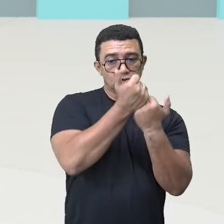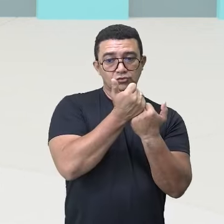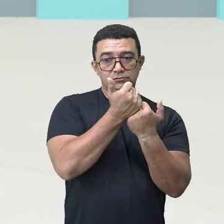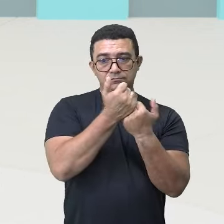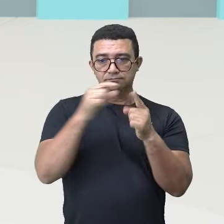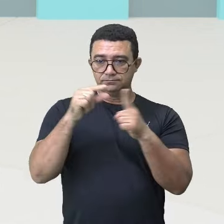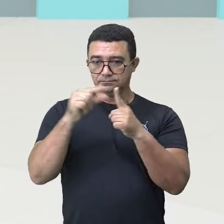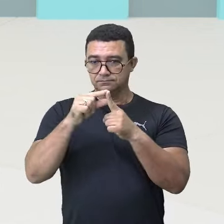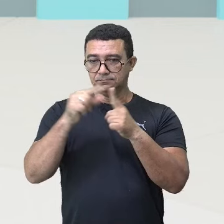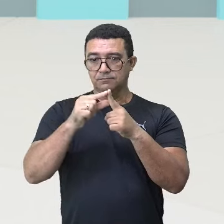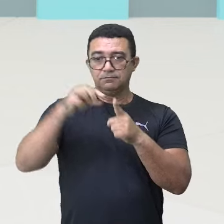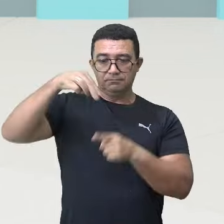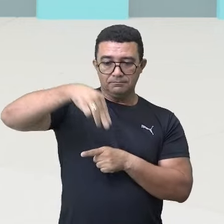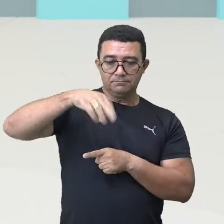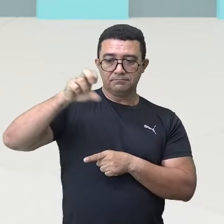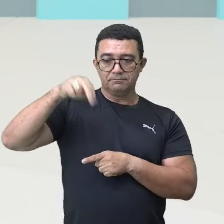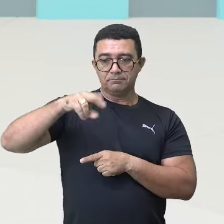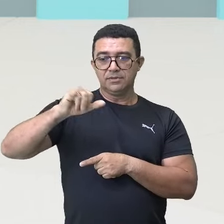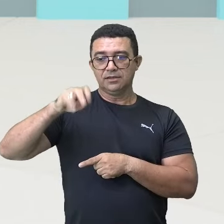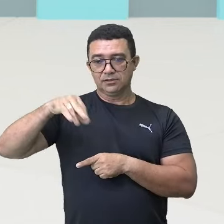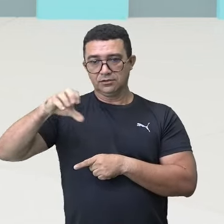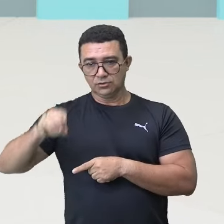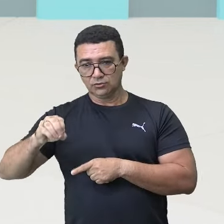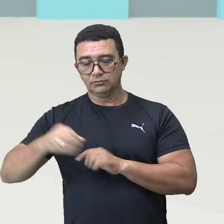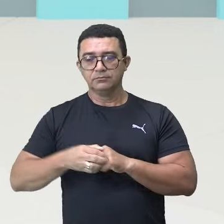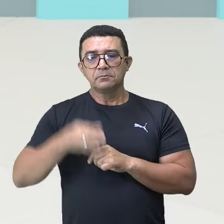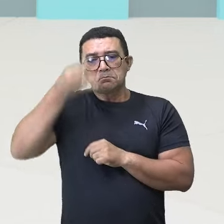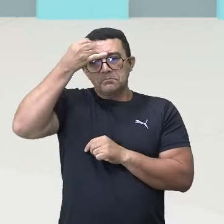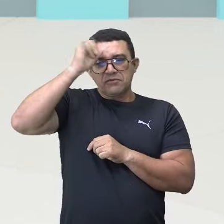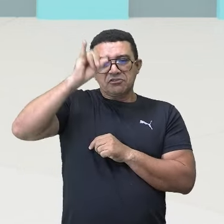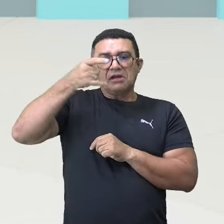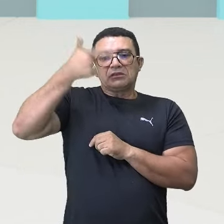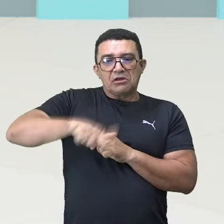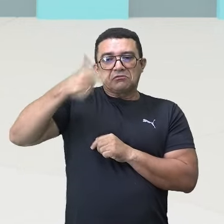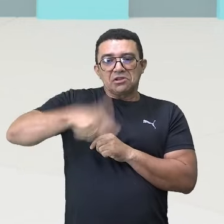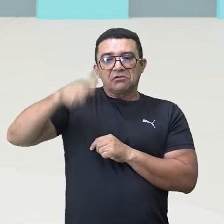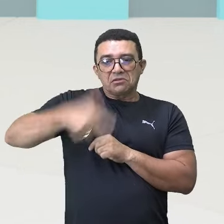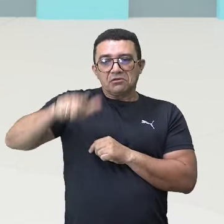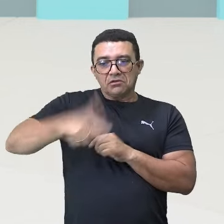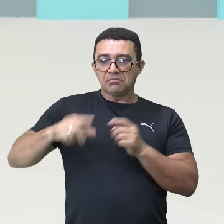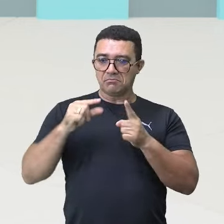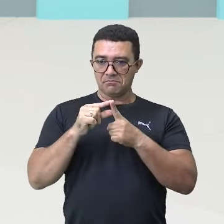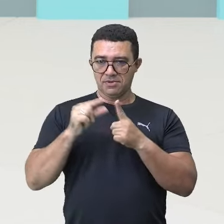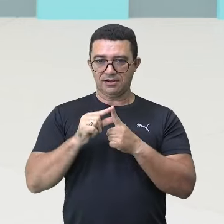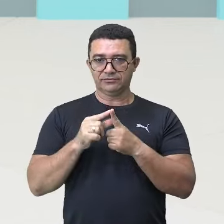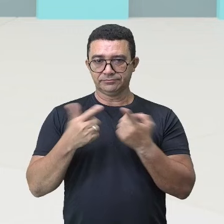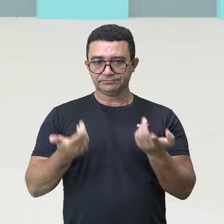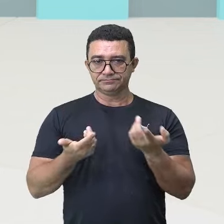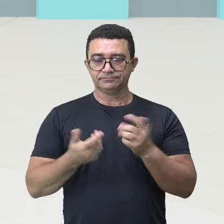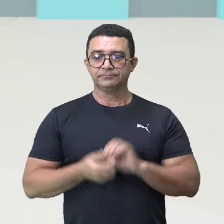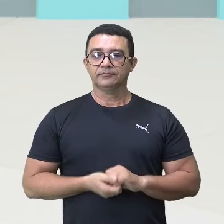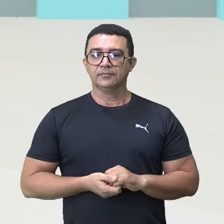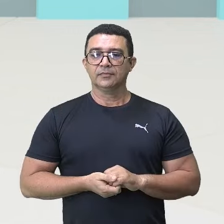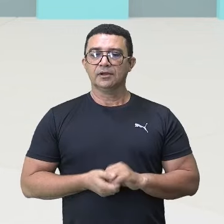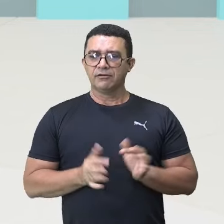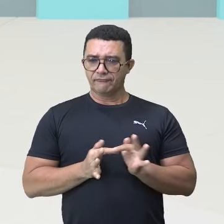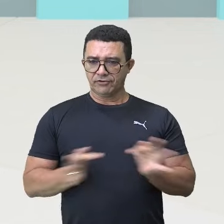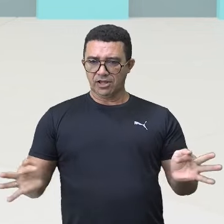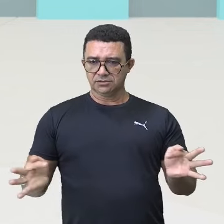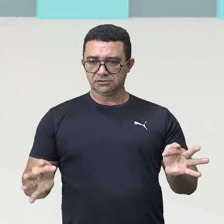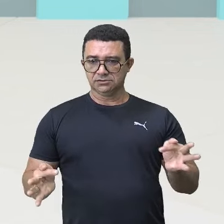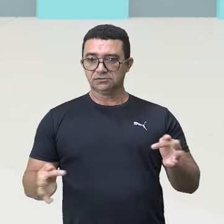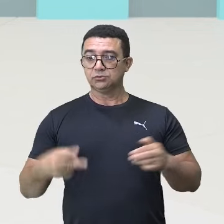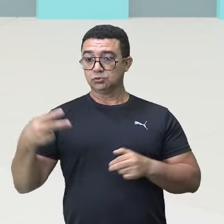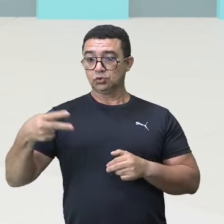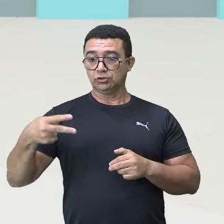retomando a palavra menino justamente para evitar repetição beleza e depois nós temos a blusa que comprei